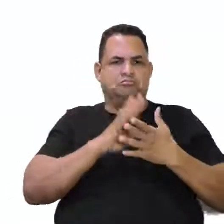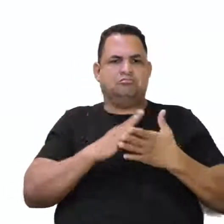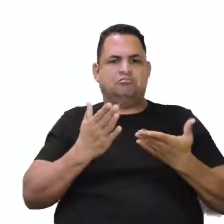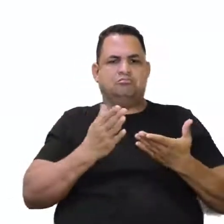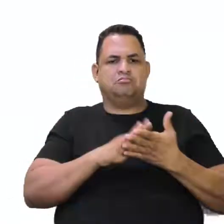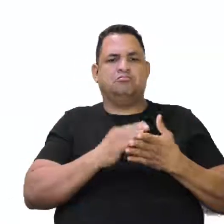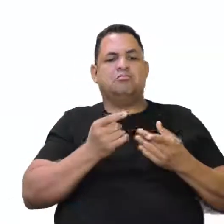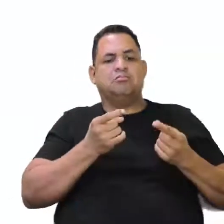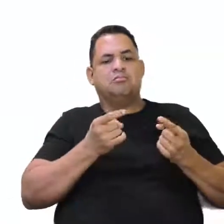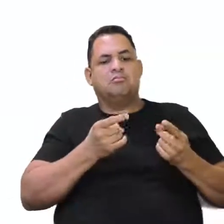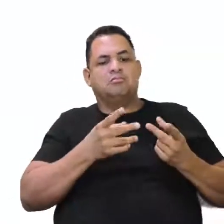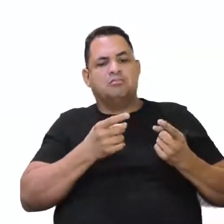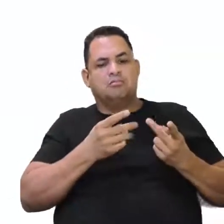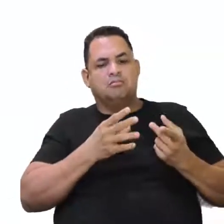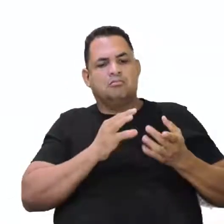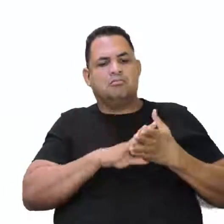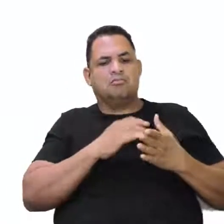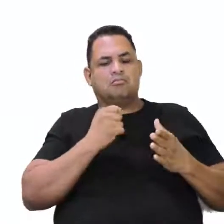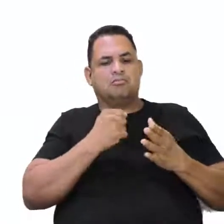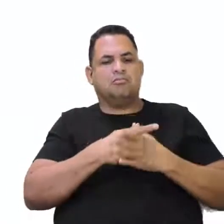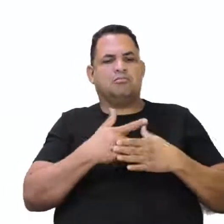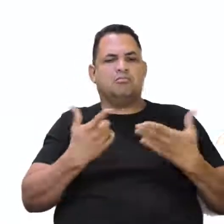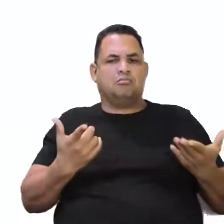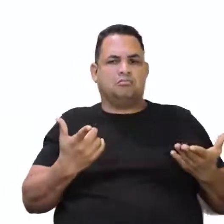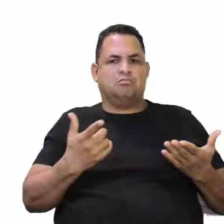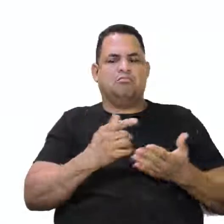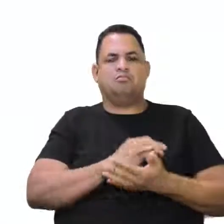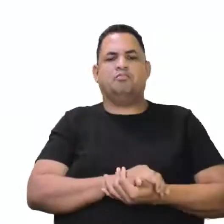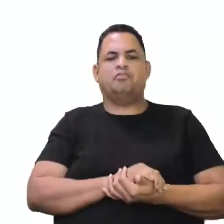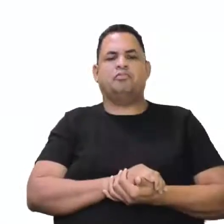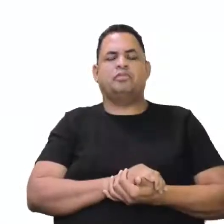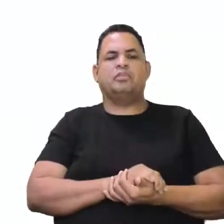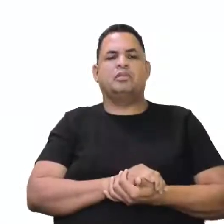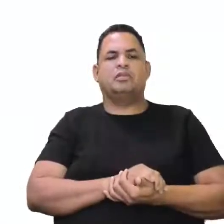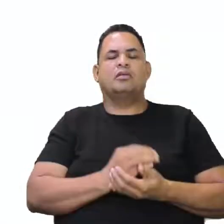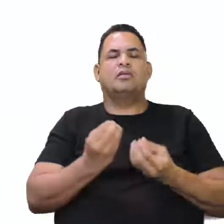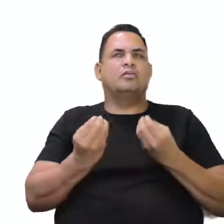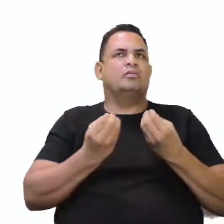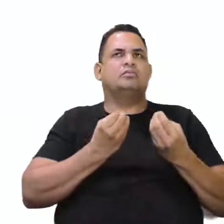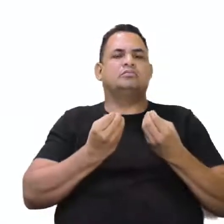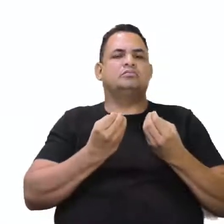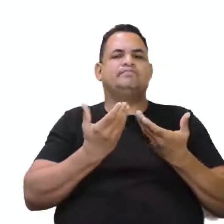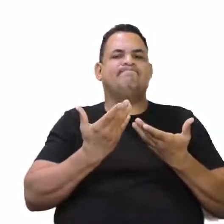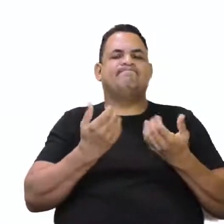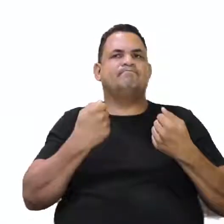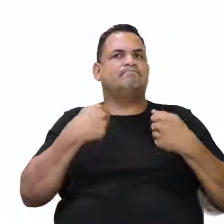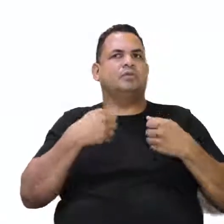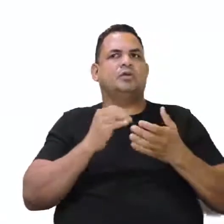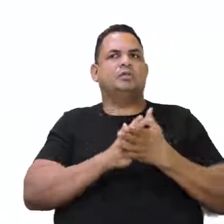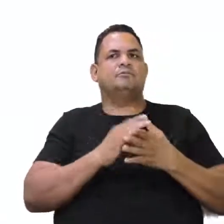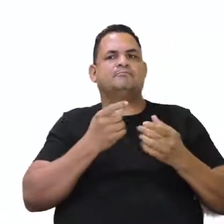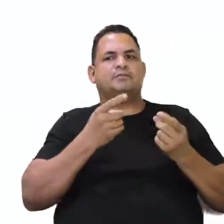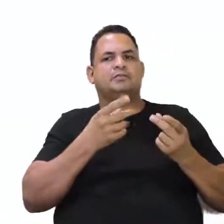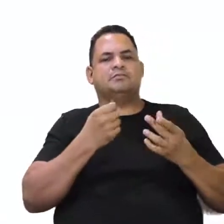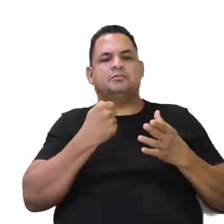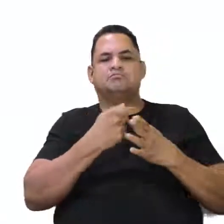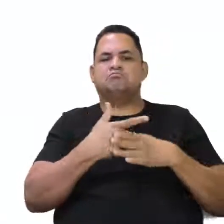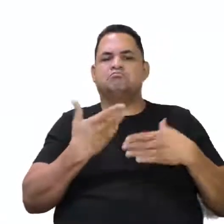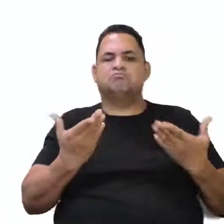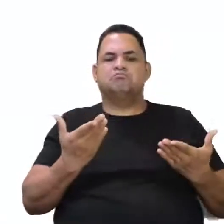com potencial de comercialização. Como assim, professora, potencial de